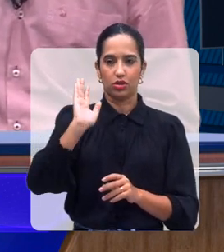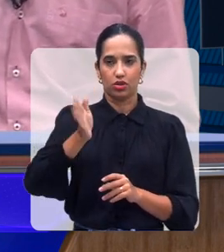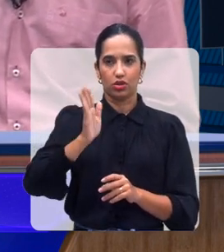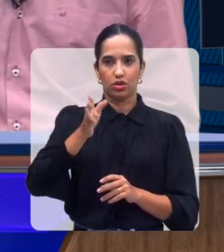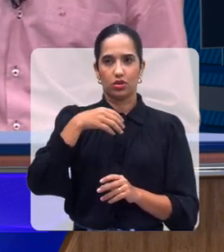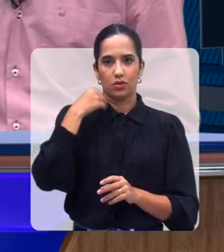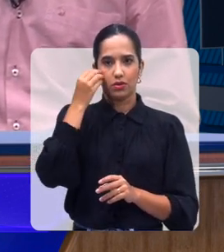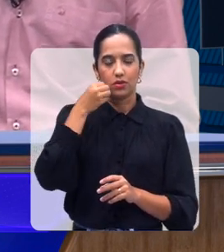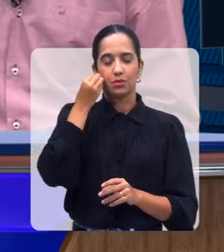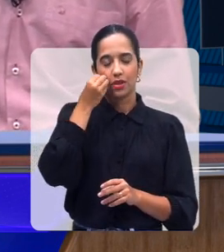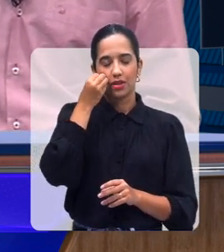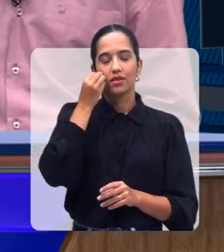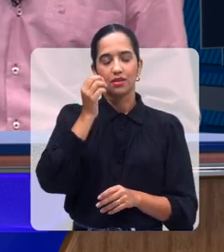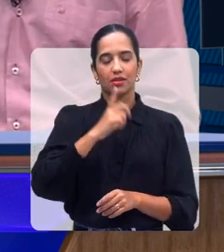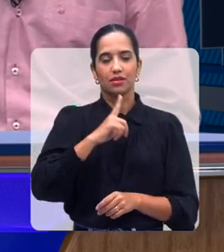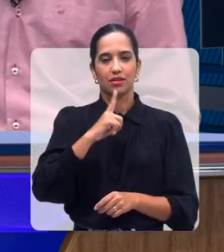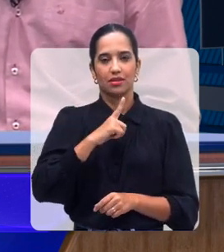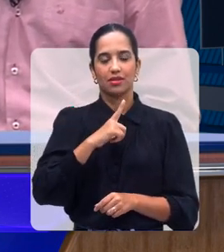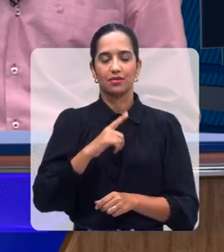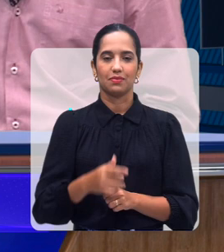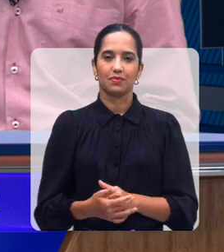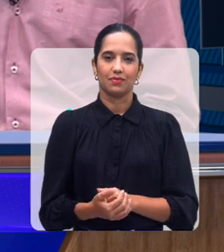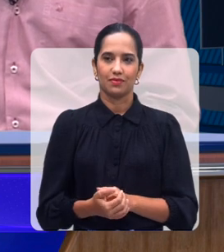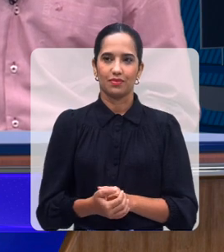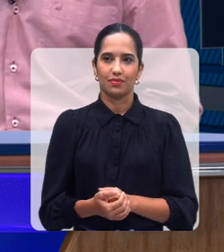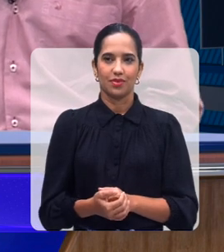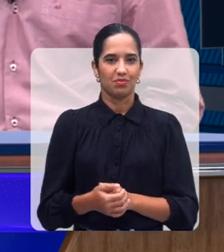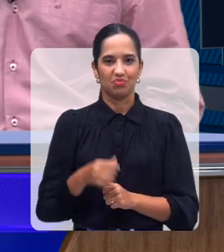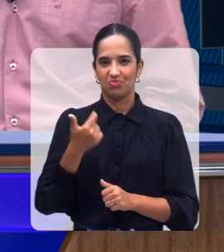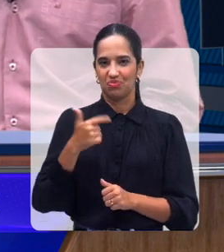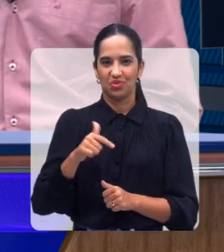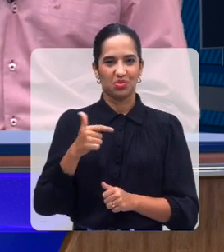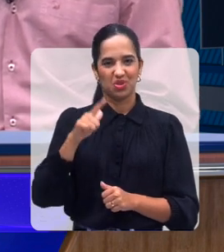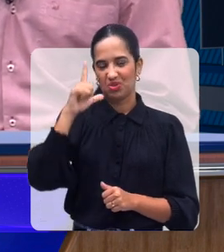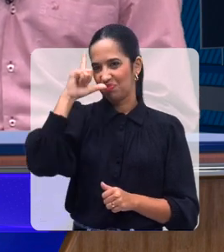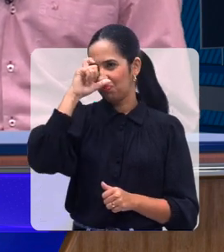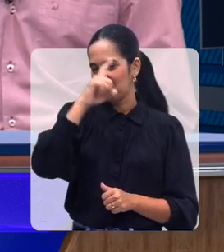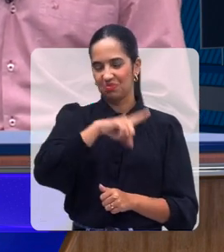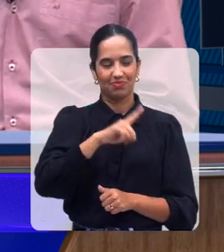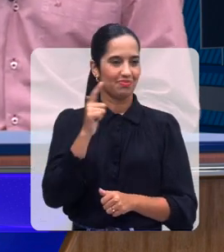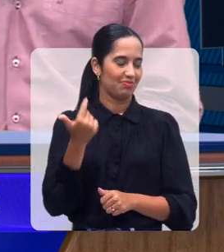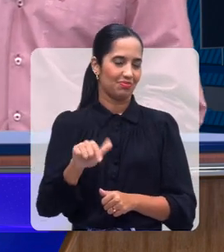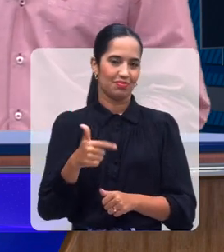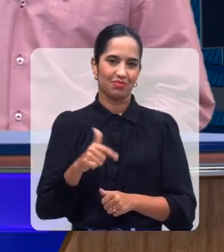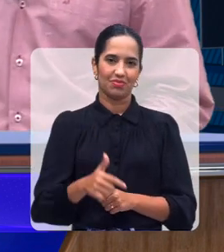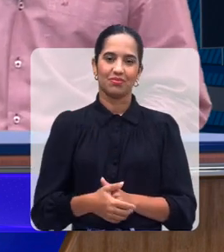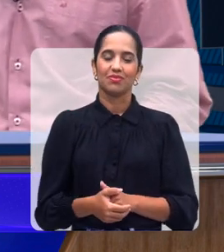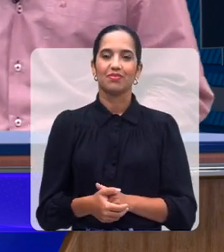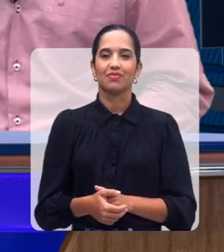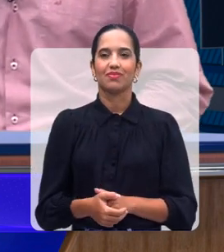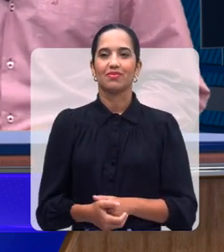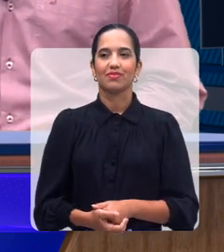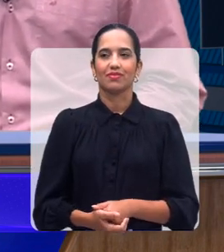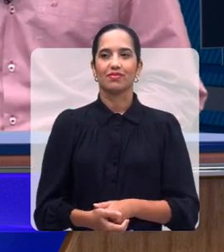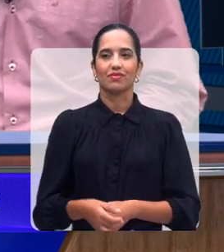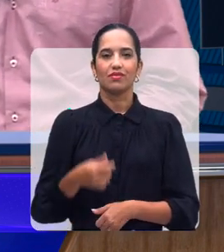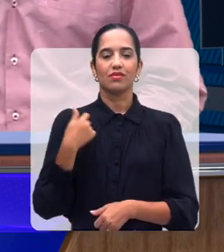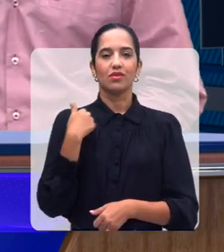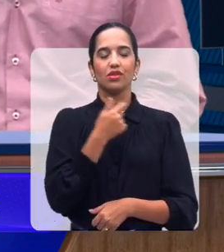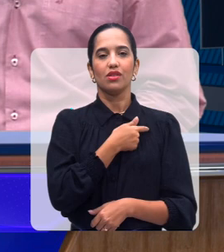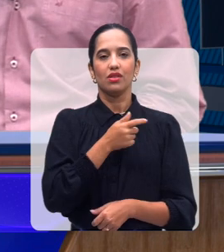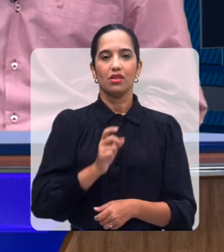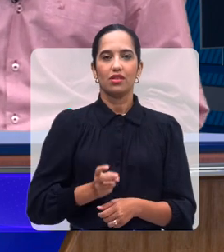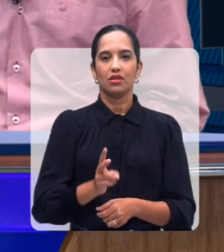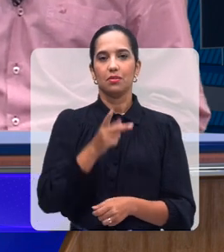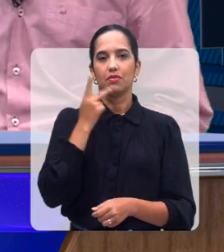já tinha o famoso time. E aí, numa história de dificuldade, era só alegria. E... Nós falamos sempre de inclusão,